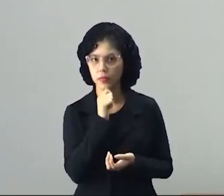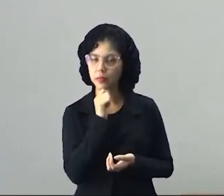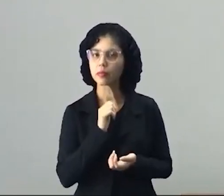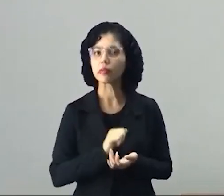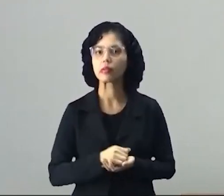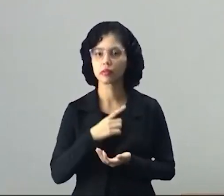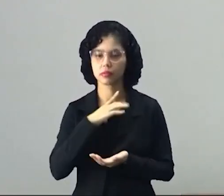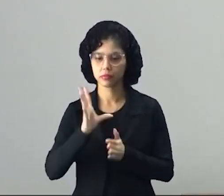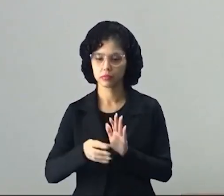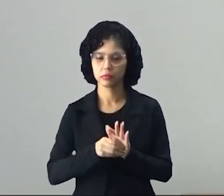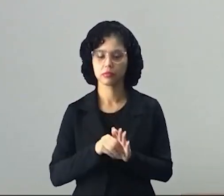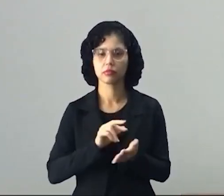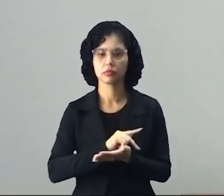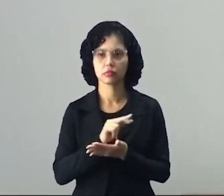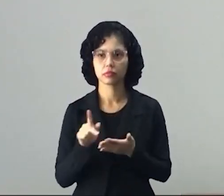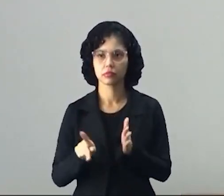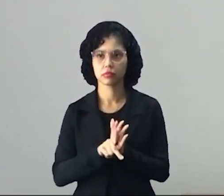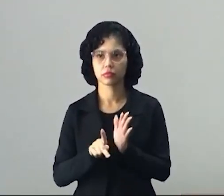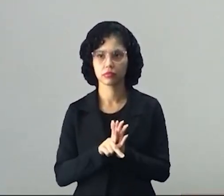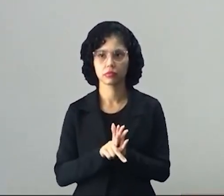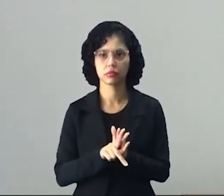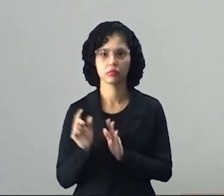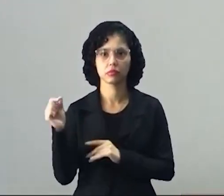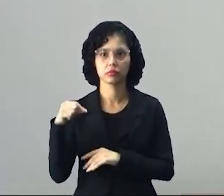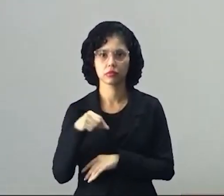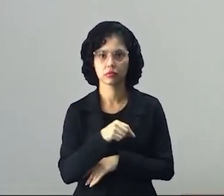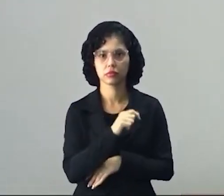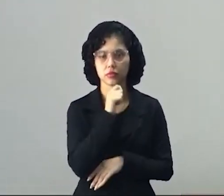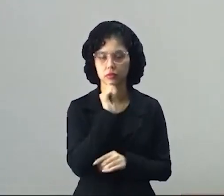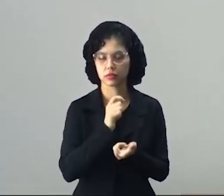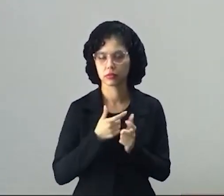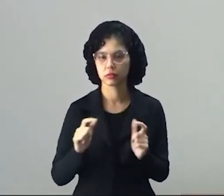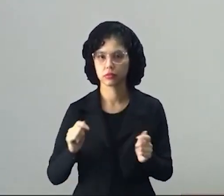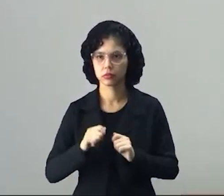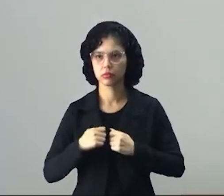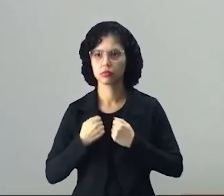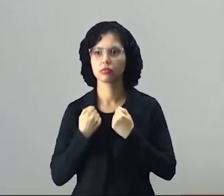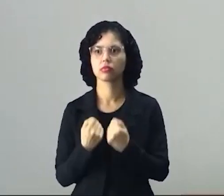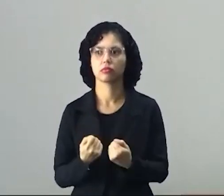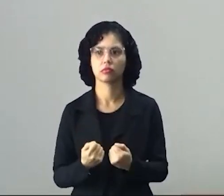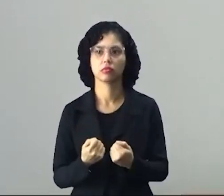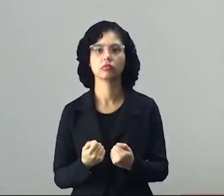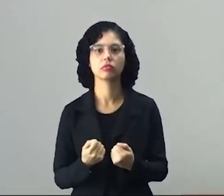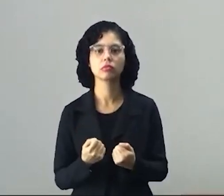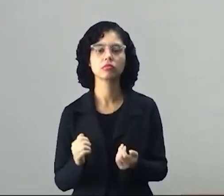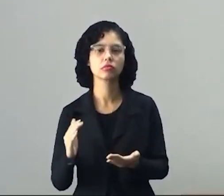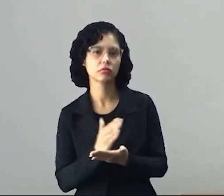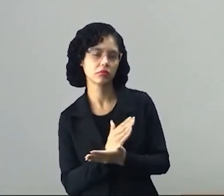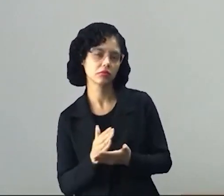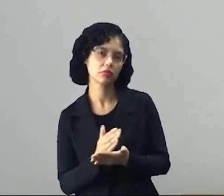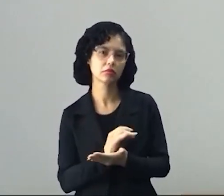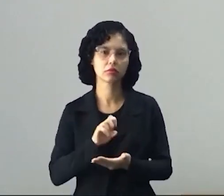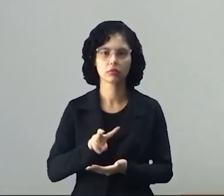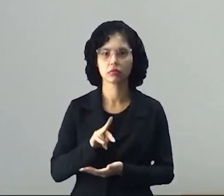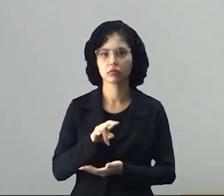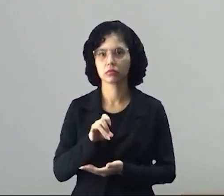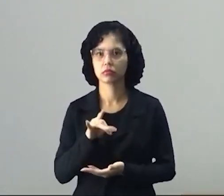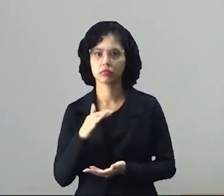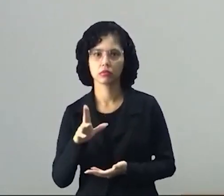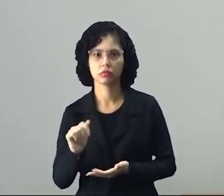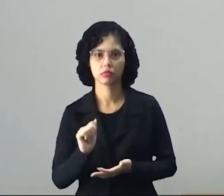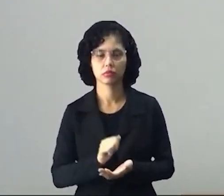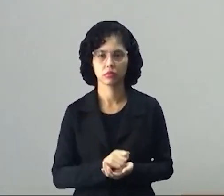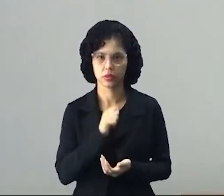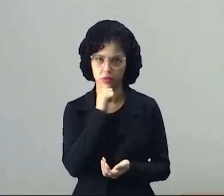os artrópodes, em especial os insetos, permitem que eles tenham uma maior resistência a algumas variações ambientais em